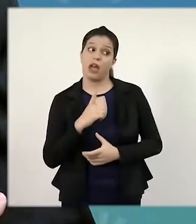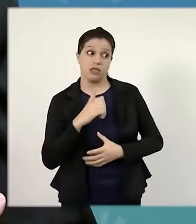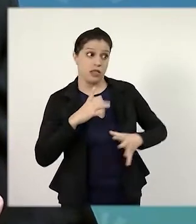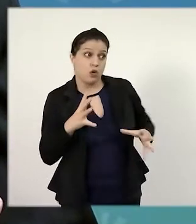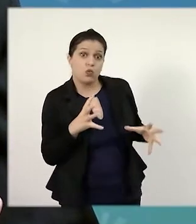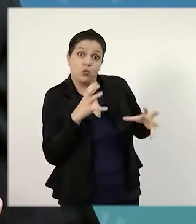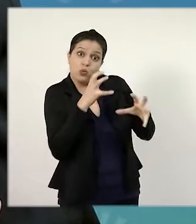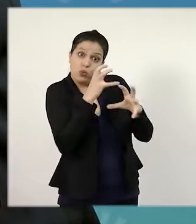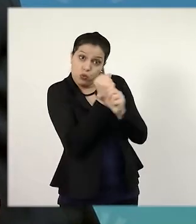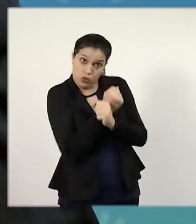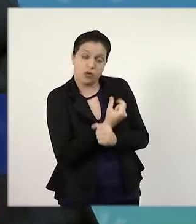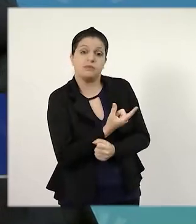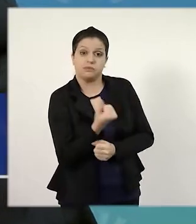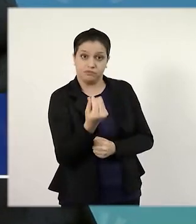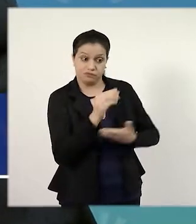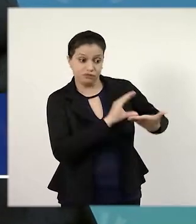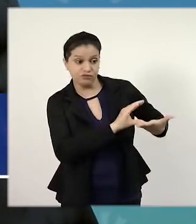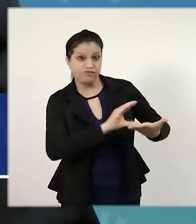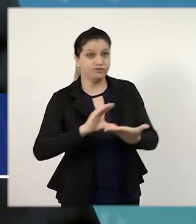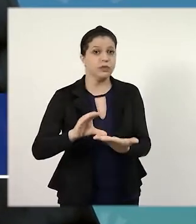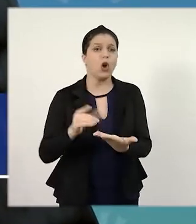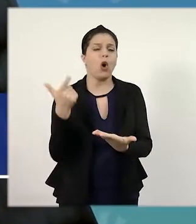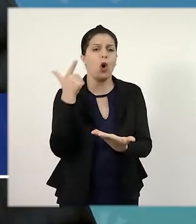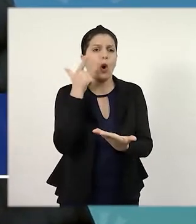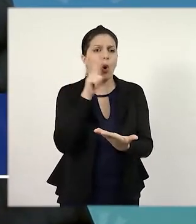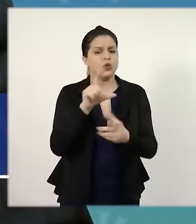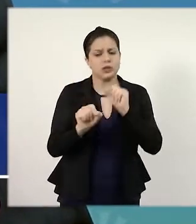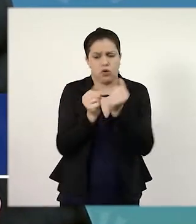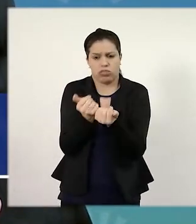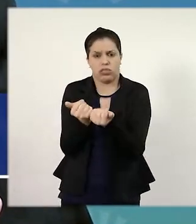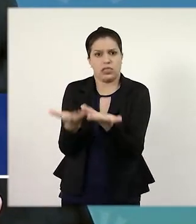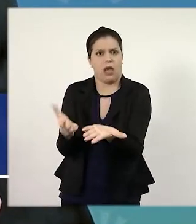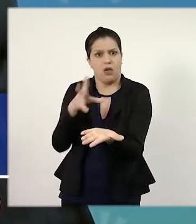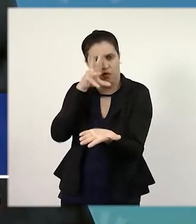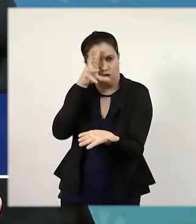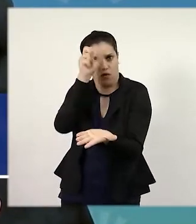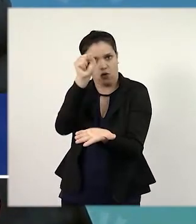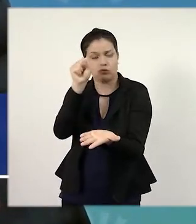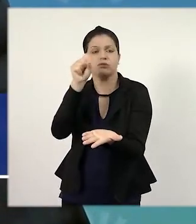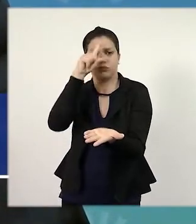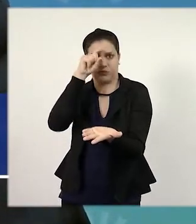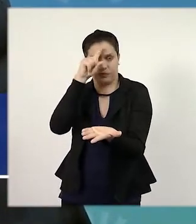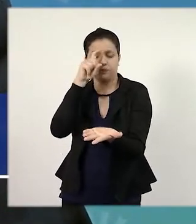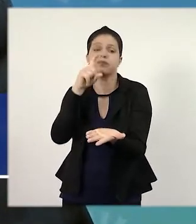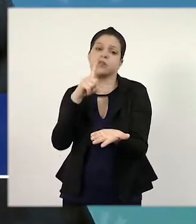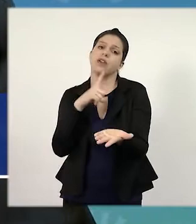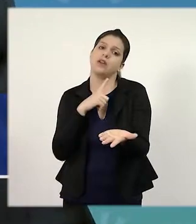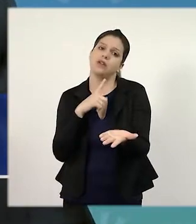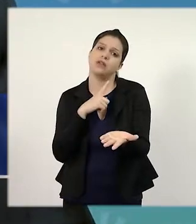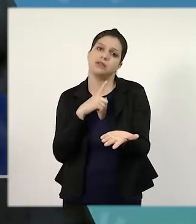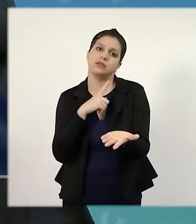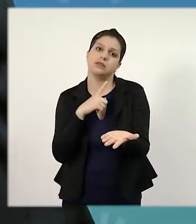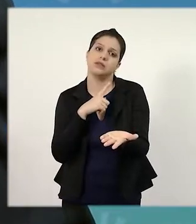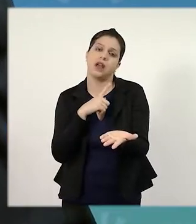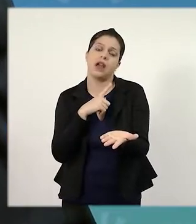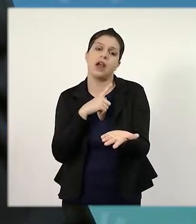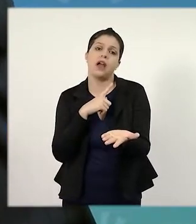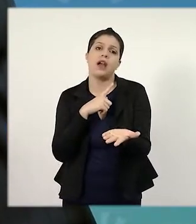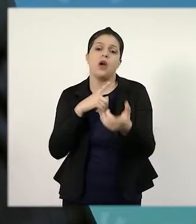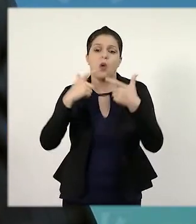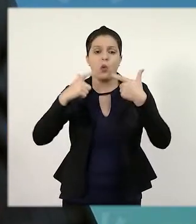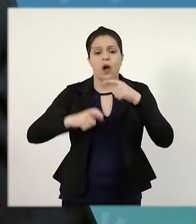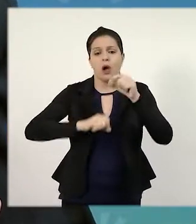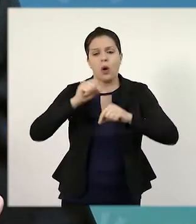Através desses recursos seria a base para fortalecer, né, e os recursos viriam dessas fontes